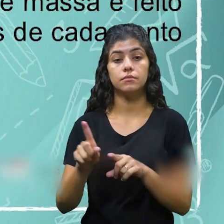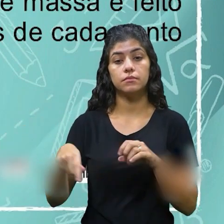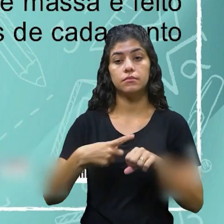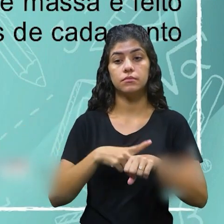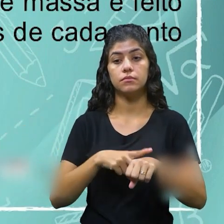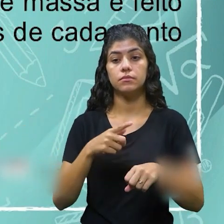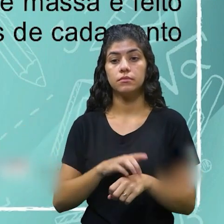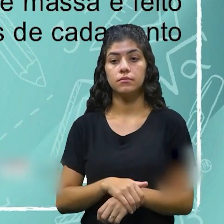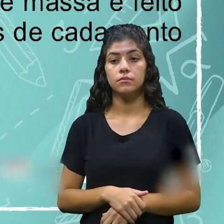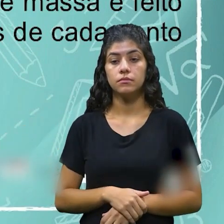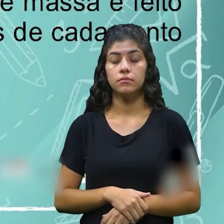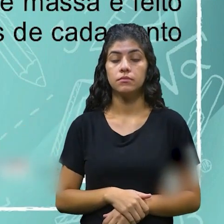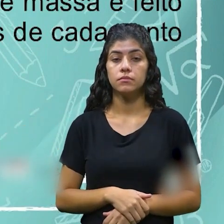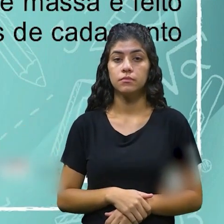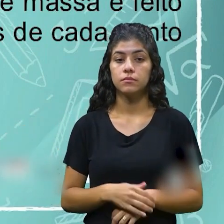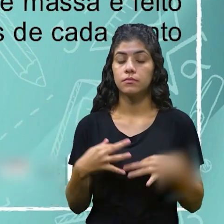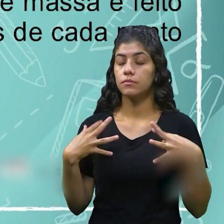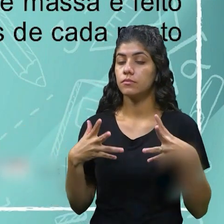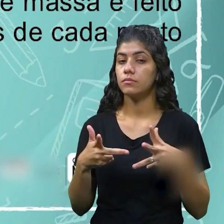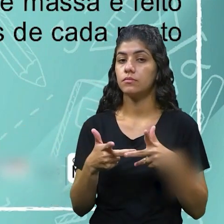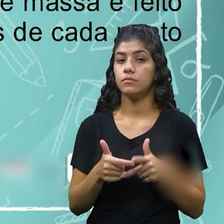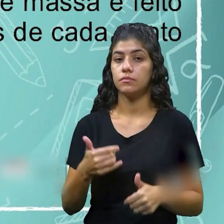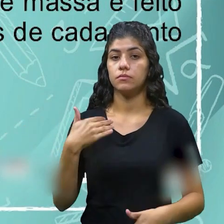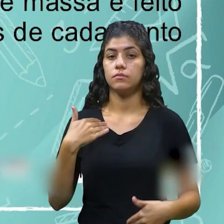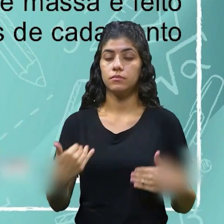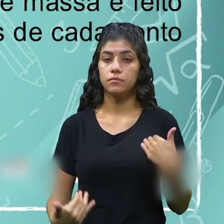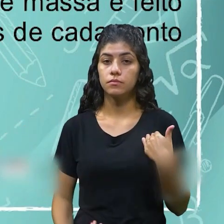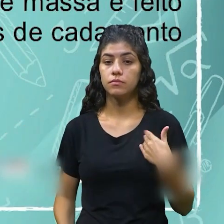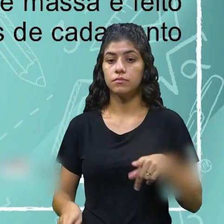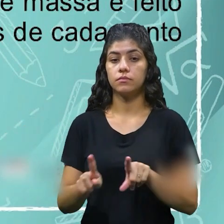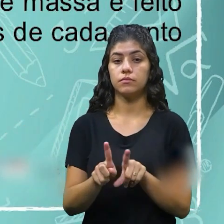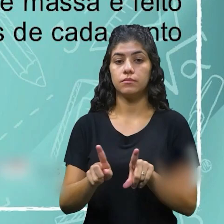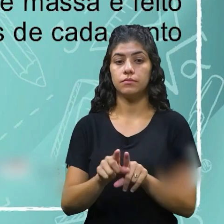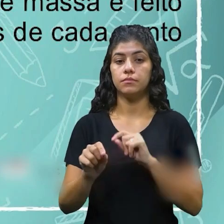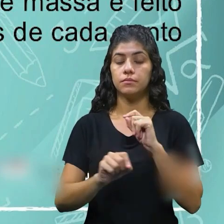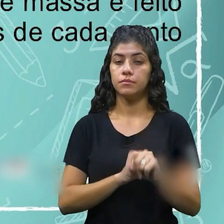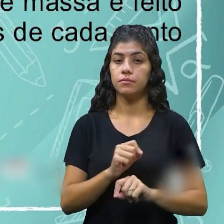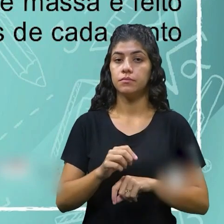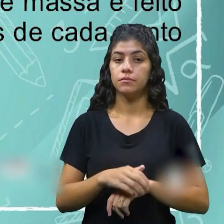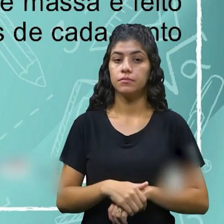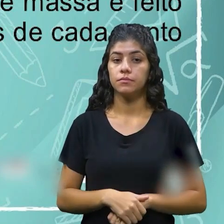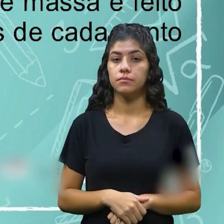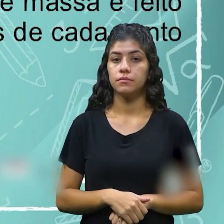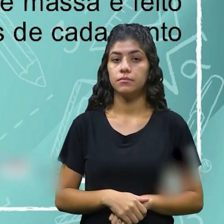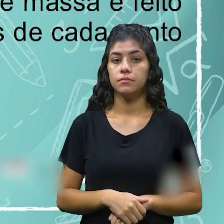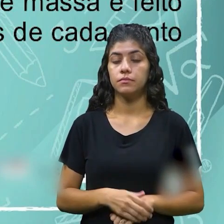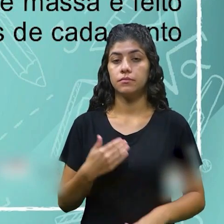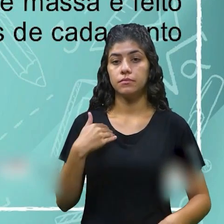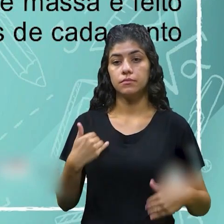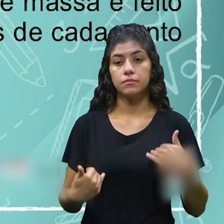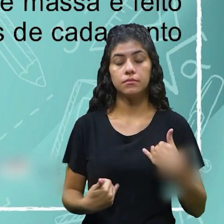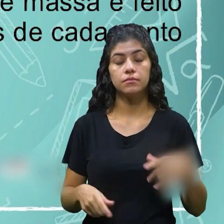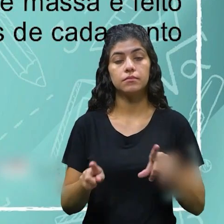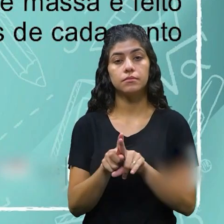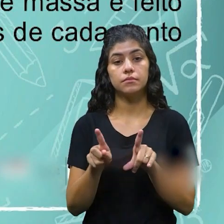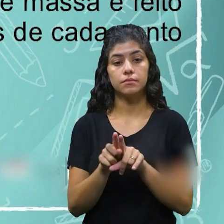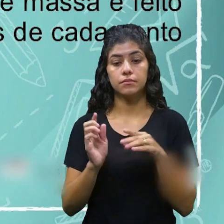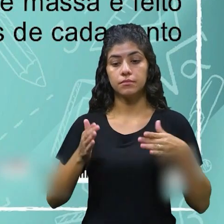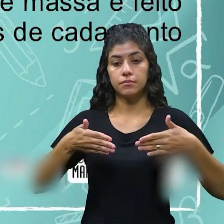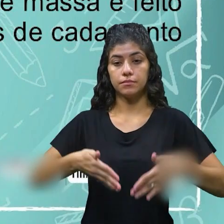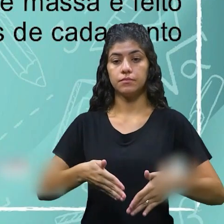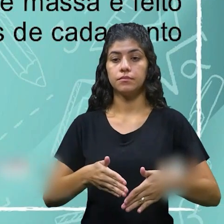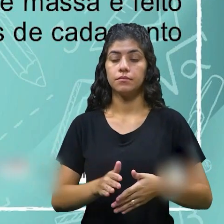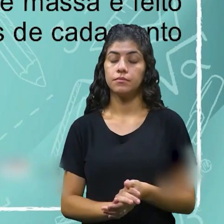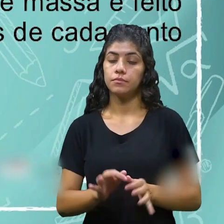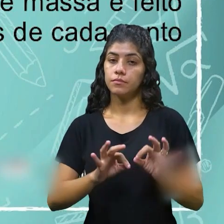O ponto que podemos considerar concentrado toda a massa do corpo. Este ponto será chamado de centro de massa do corpo. Para os